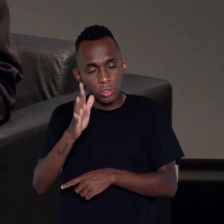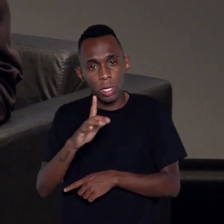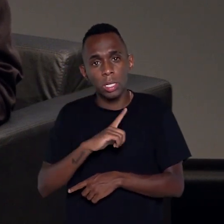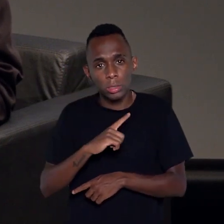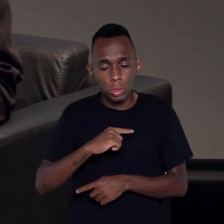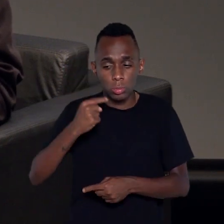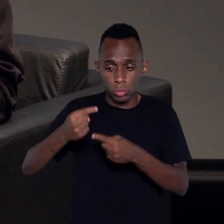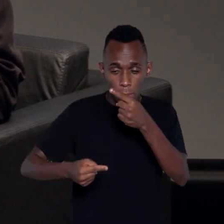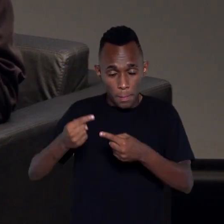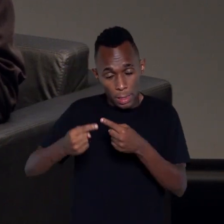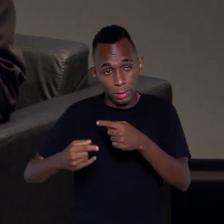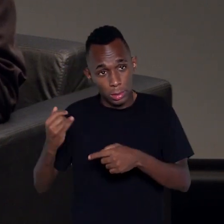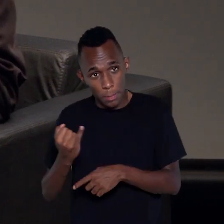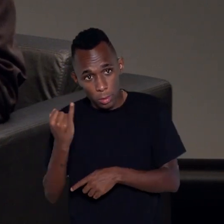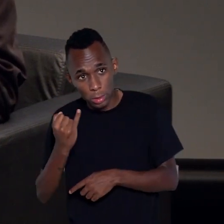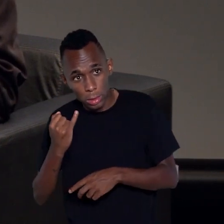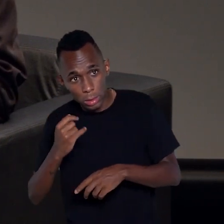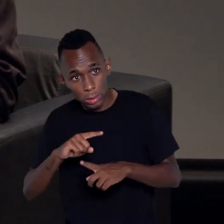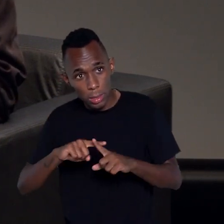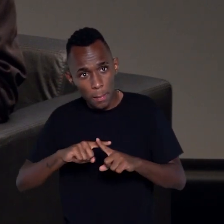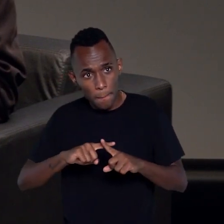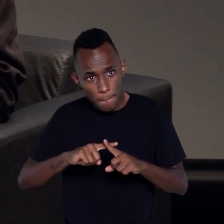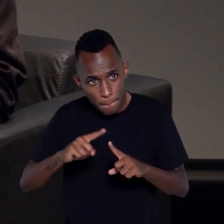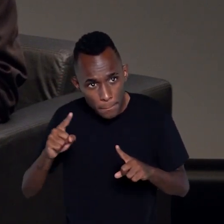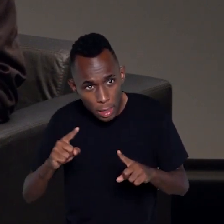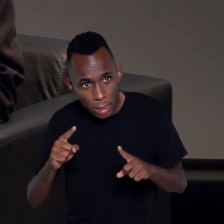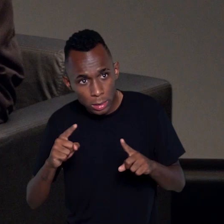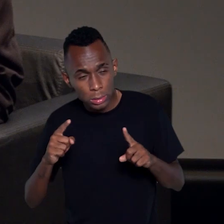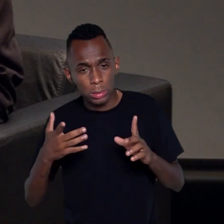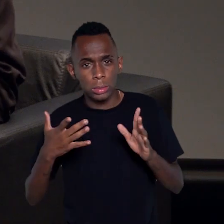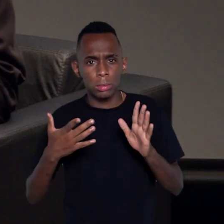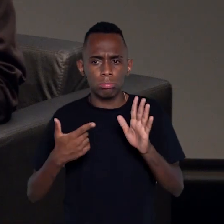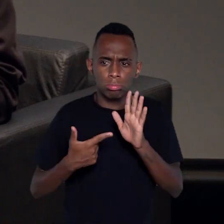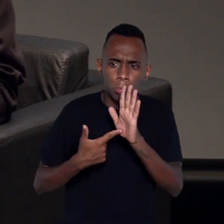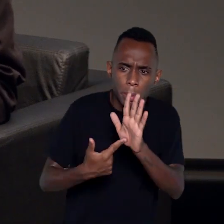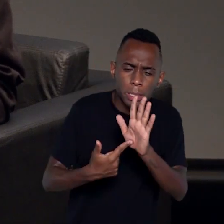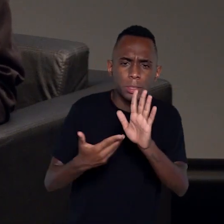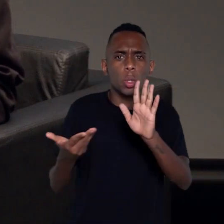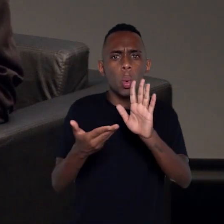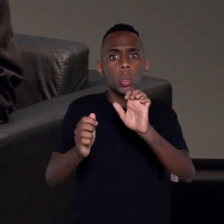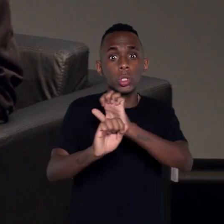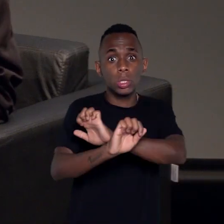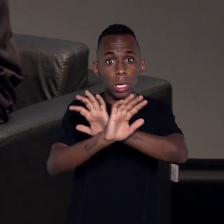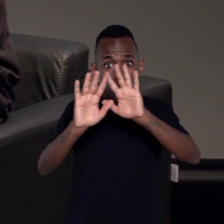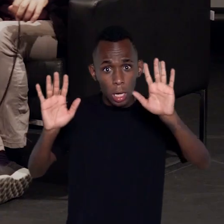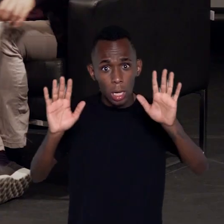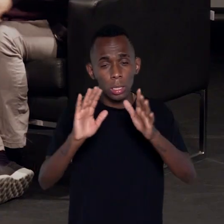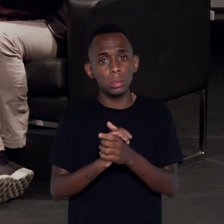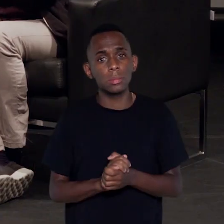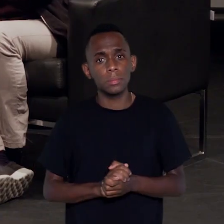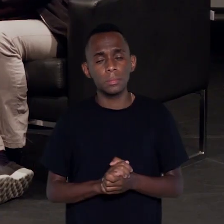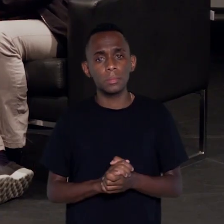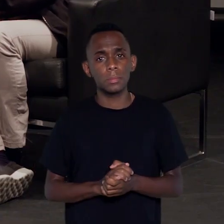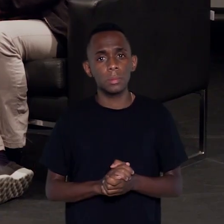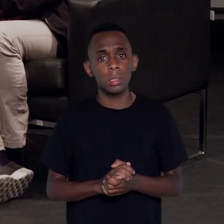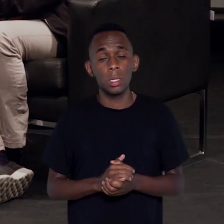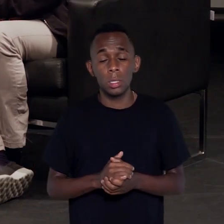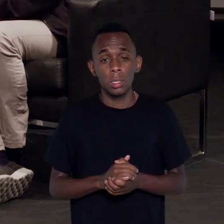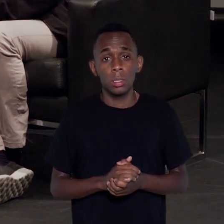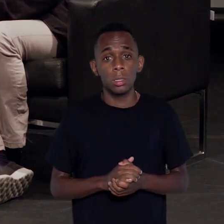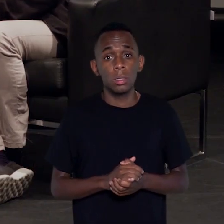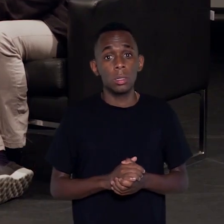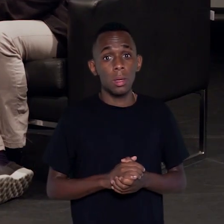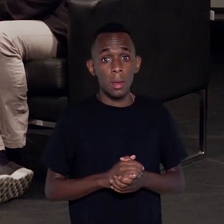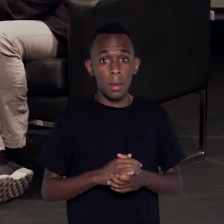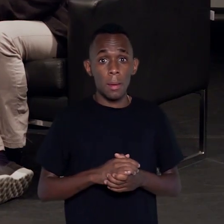um debate importante, mas não como esse debate está posto hoje, né? Não da maneira que está posto hoje. Voltando a Toni Morrison, desculpe